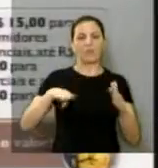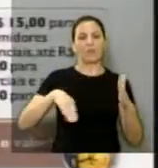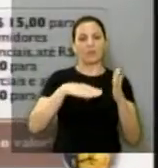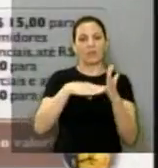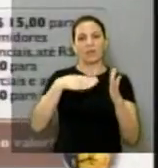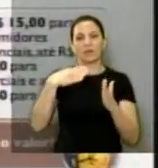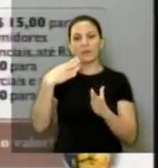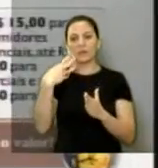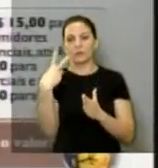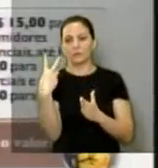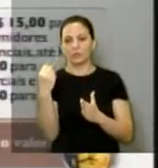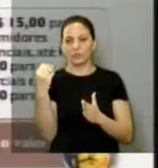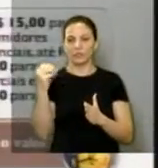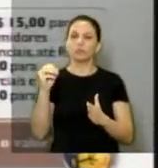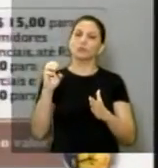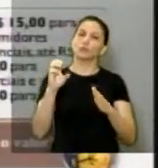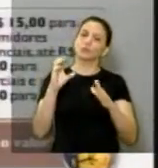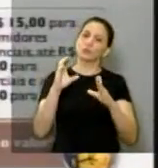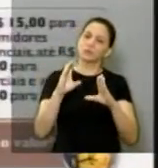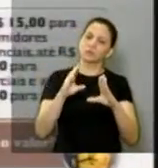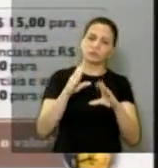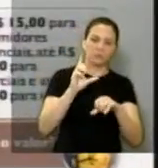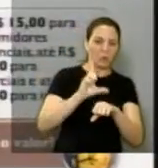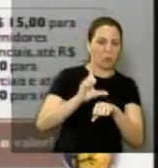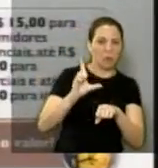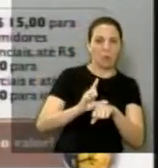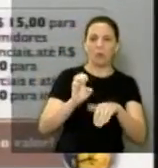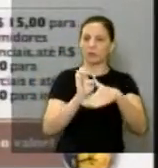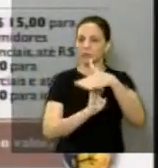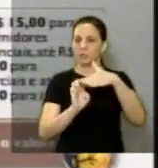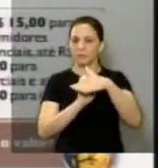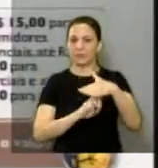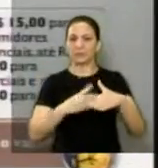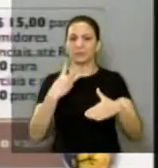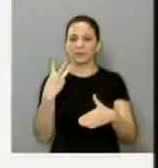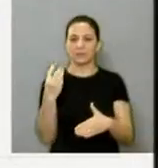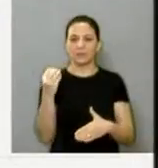R$ 200,00 para comerciais e até R$ 300,00 para industriais. Pode seguir.